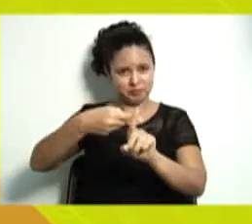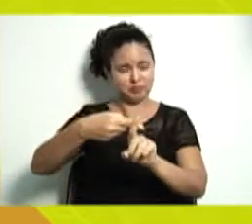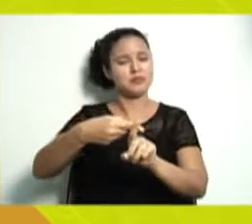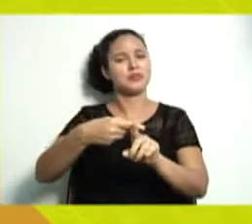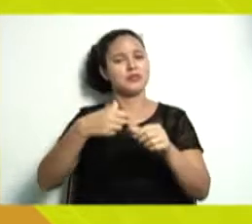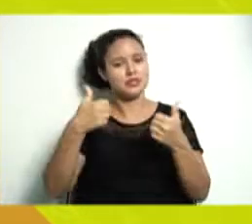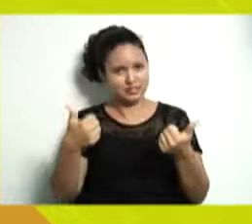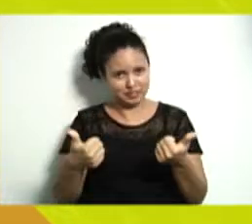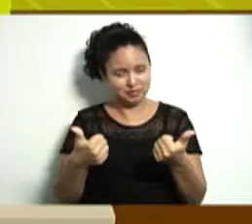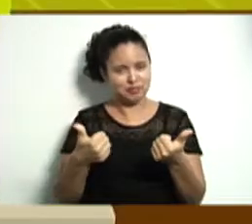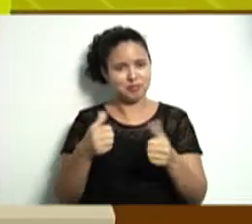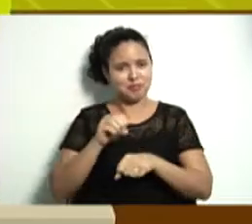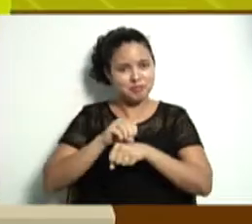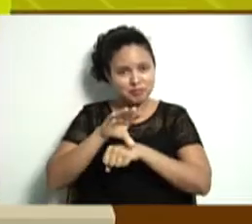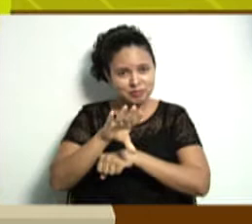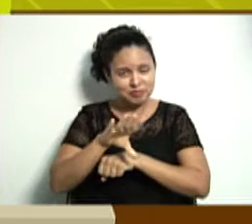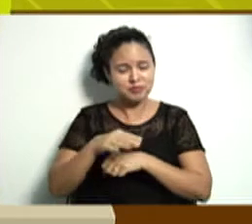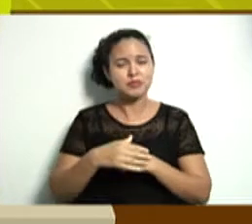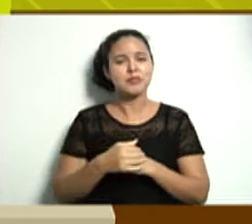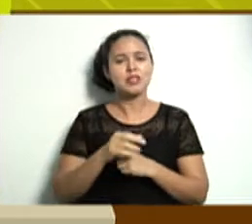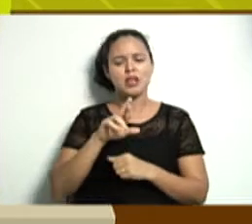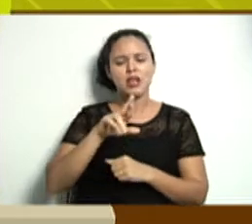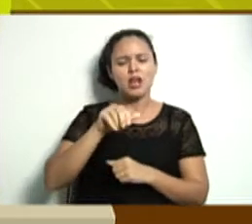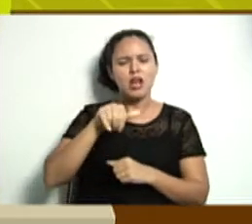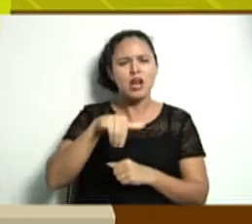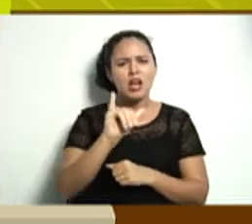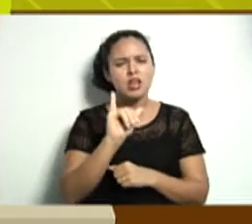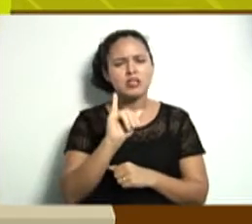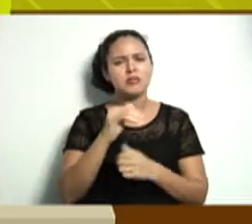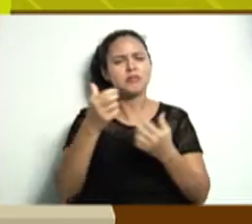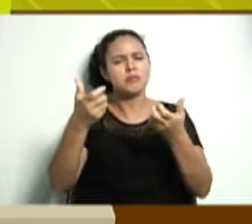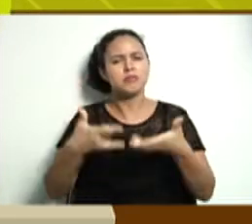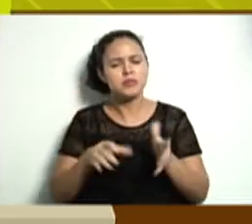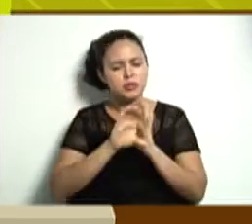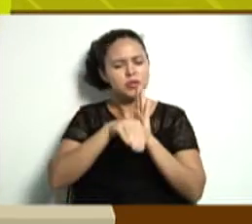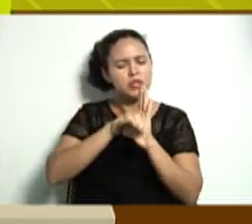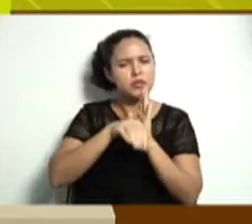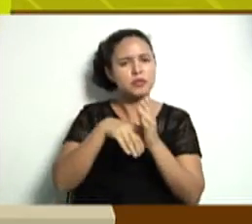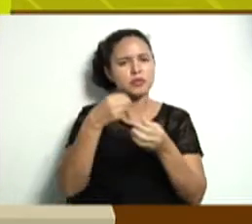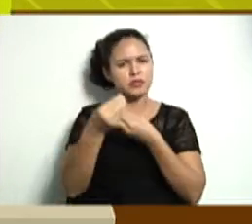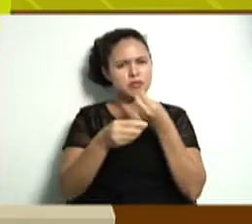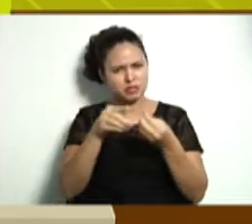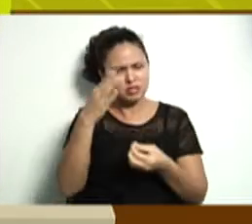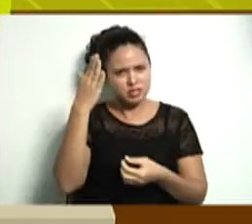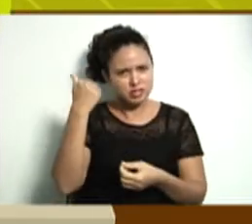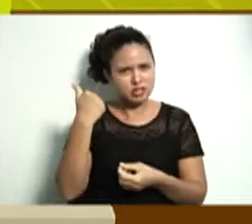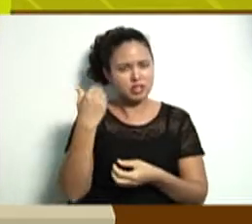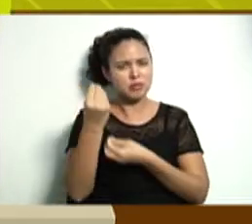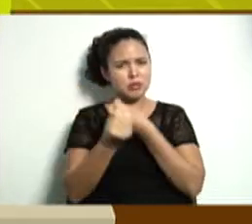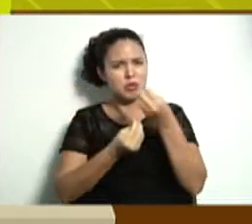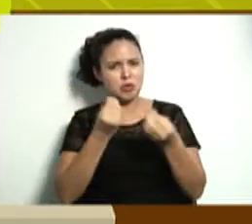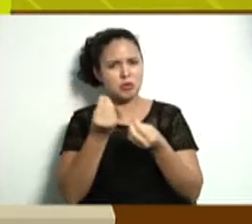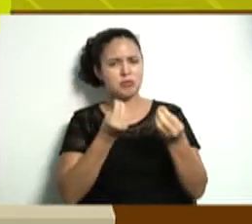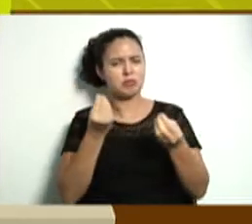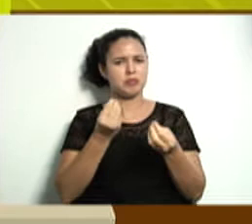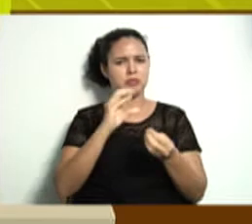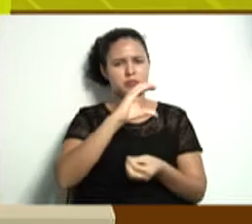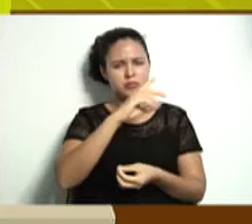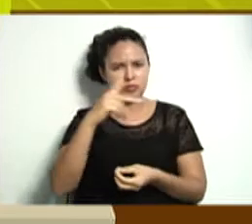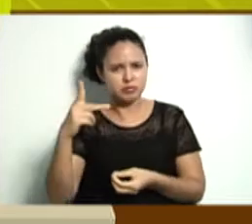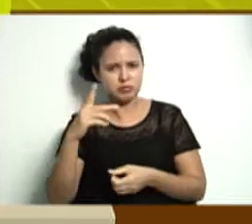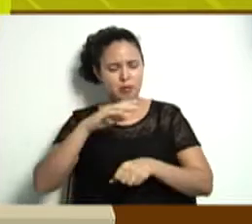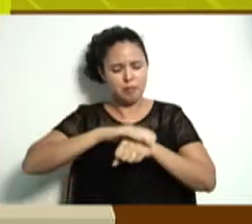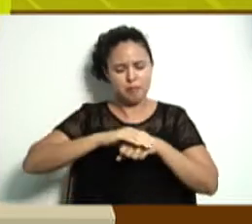Hashtag fica a dica. Hi, falando em um dos pontos do nosso conteúdo, você sabia que graças à cooperação da